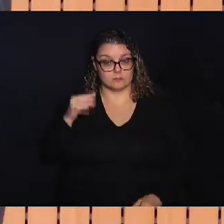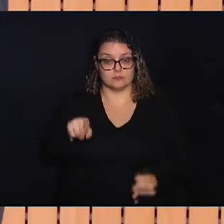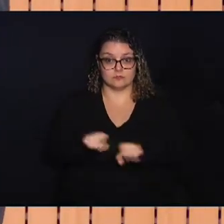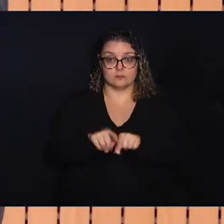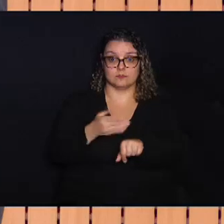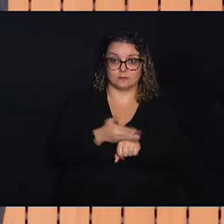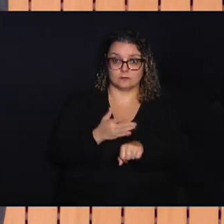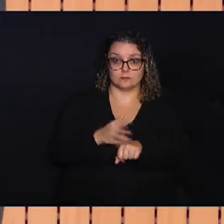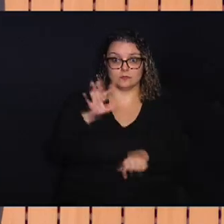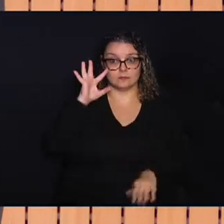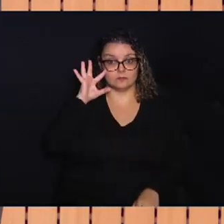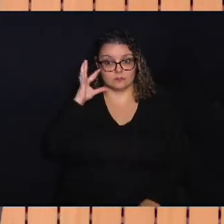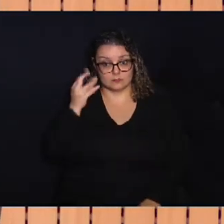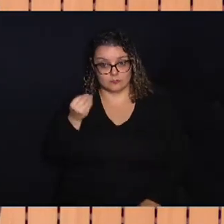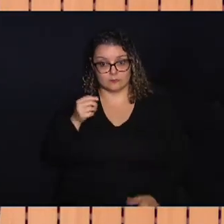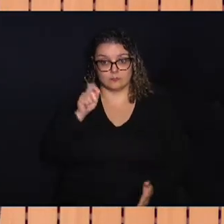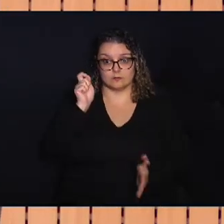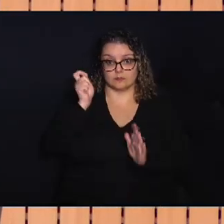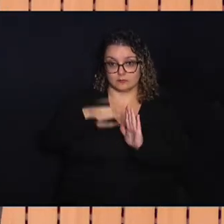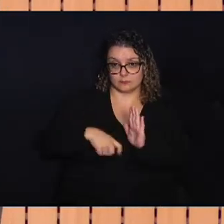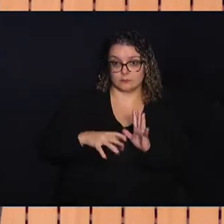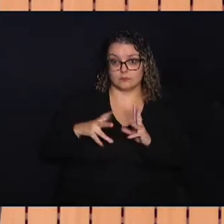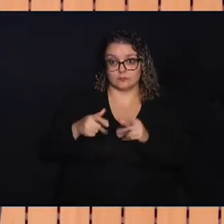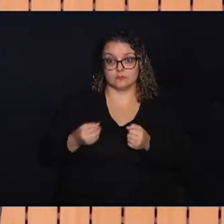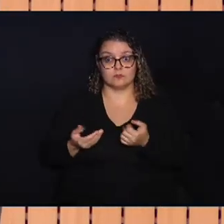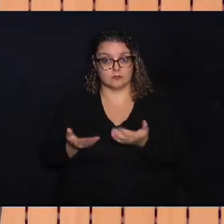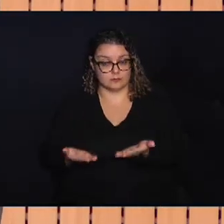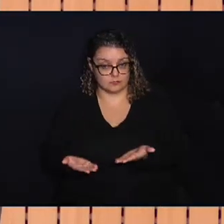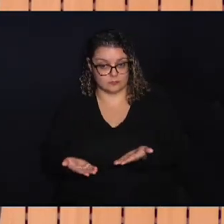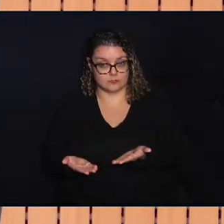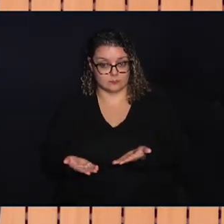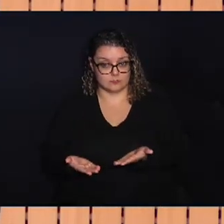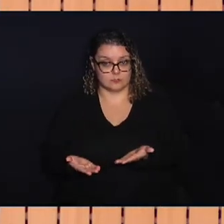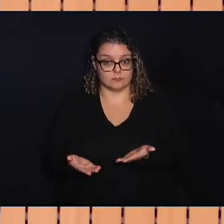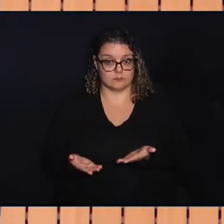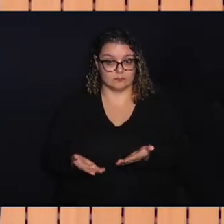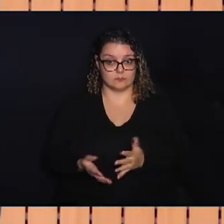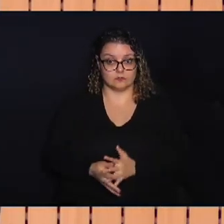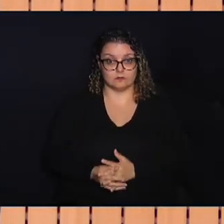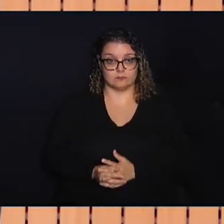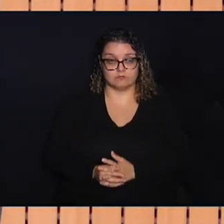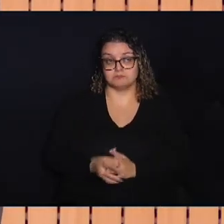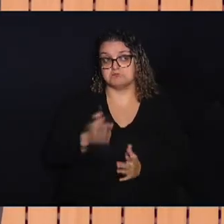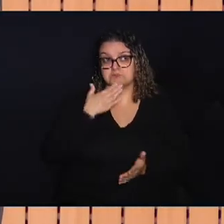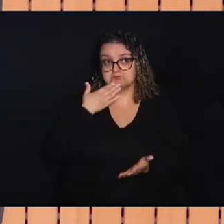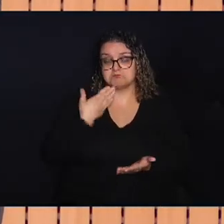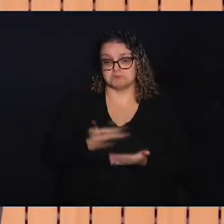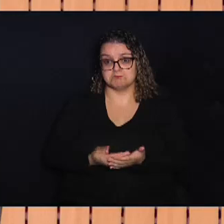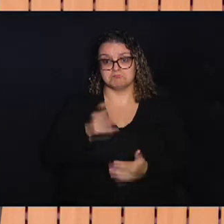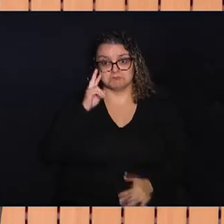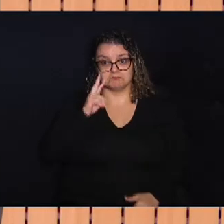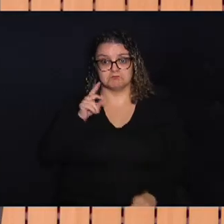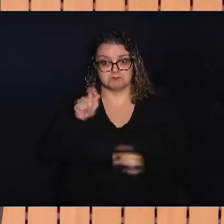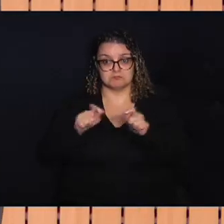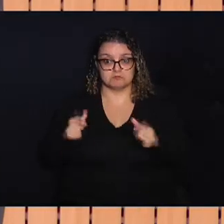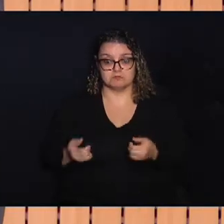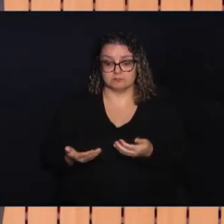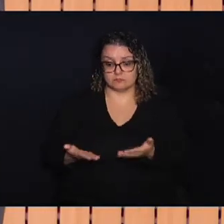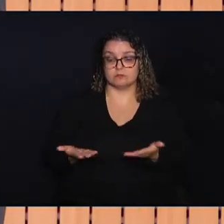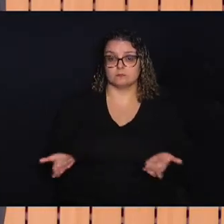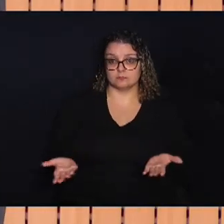entre o conhecimento efetivo daquilo que está sendo colocado, é impressionante como a gente vê as pessoas que estavam lá colocando